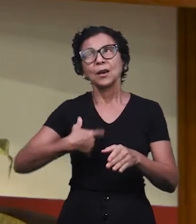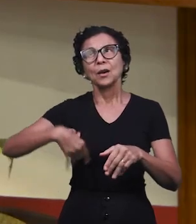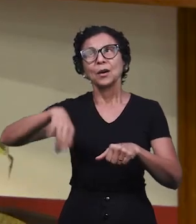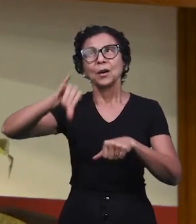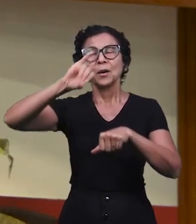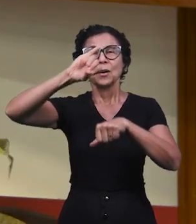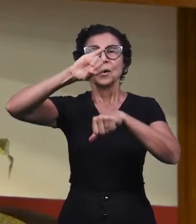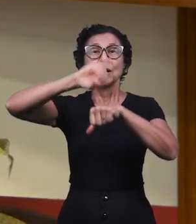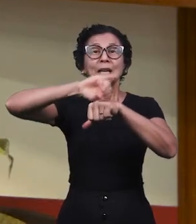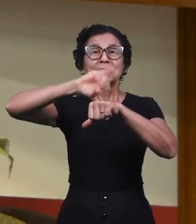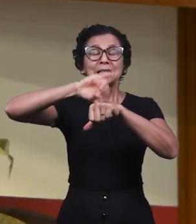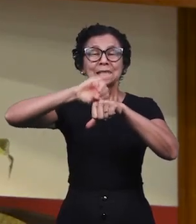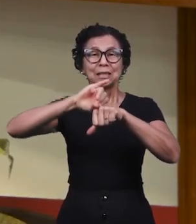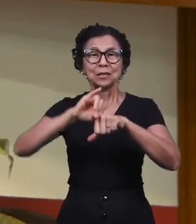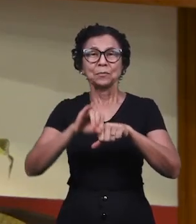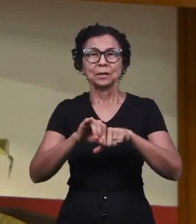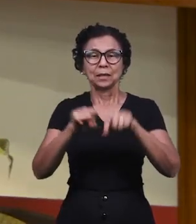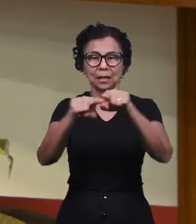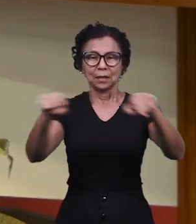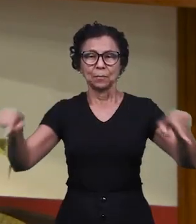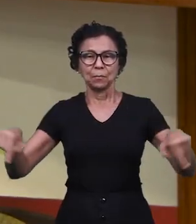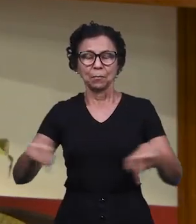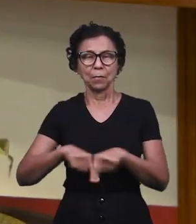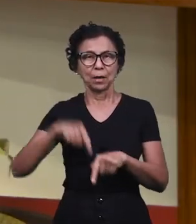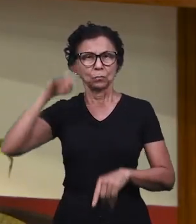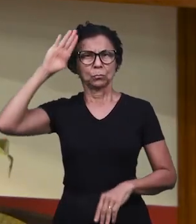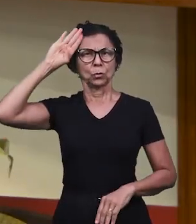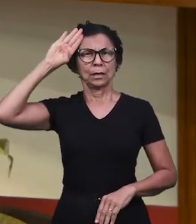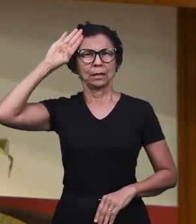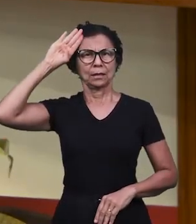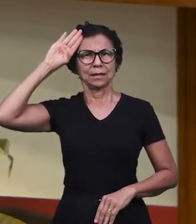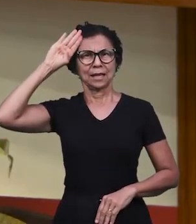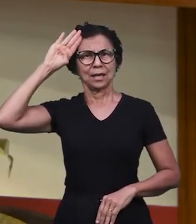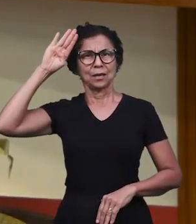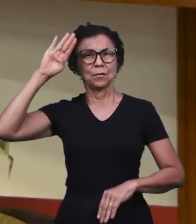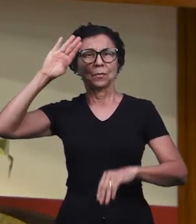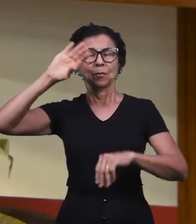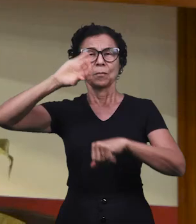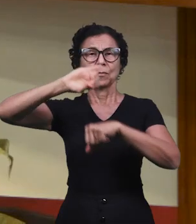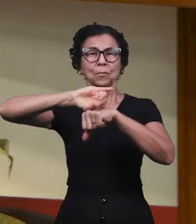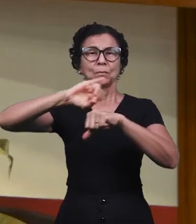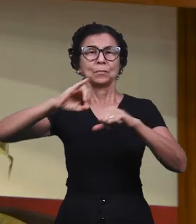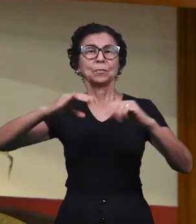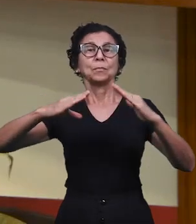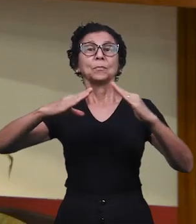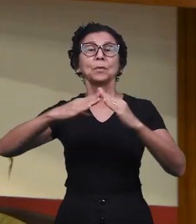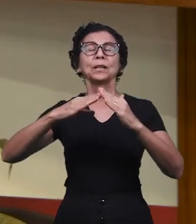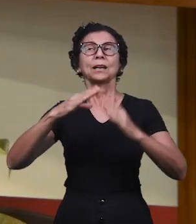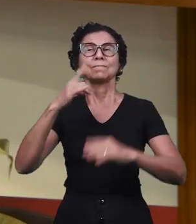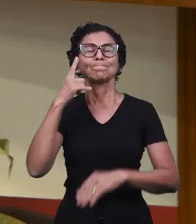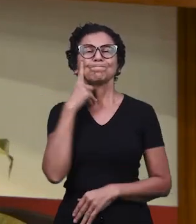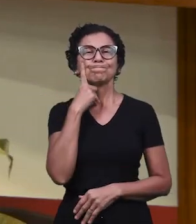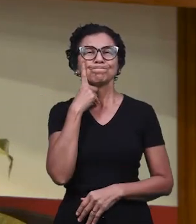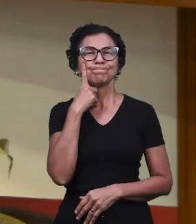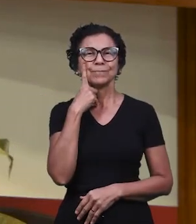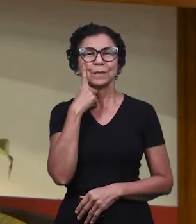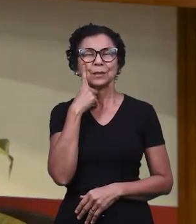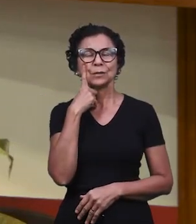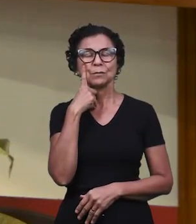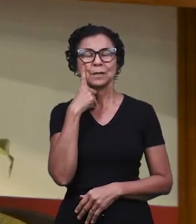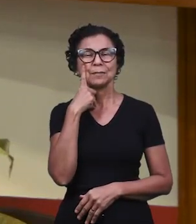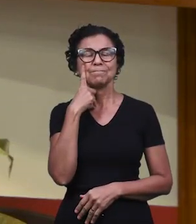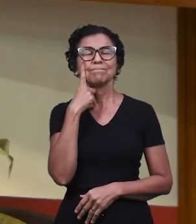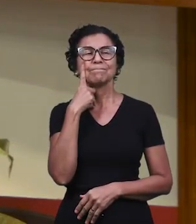como funcionava a vida militar e eu vislumbrava no futuro ser um oficial